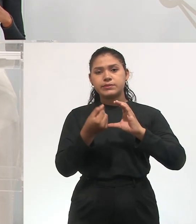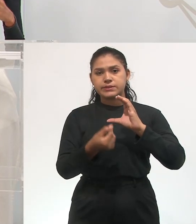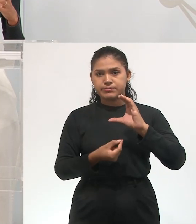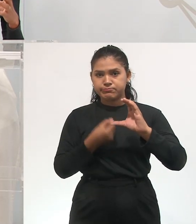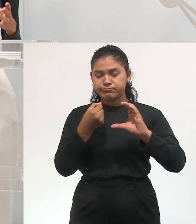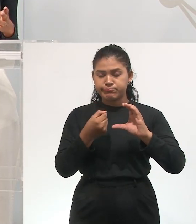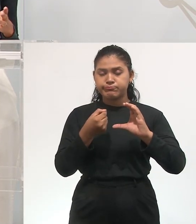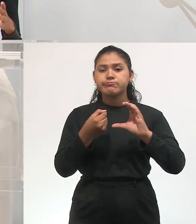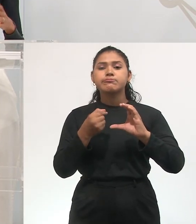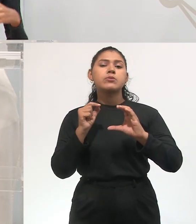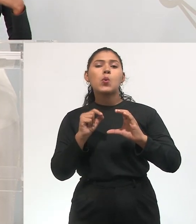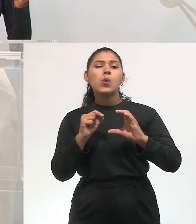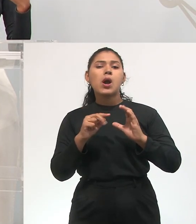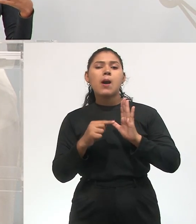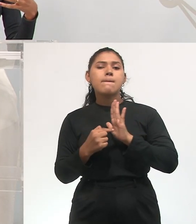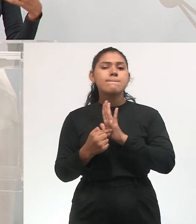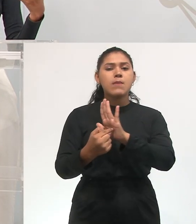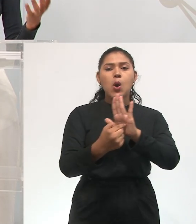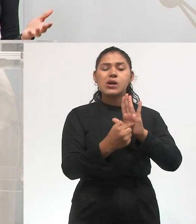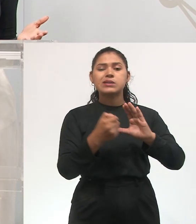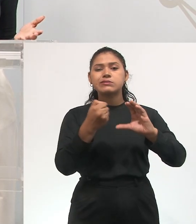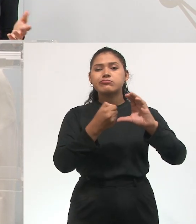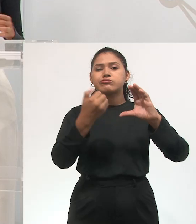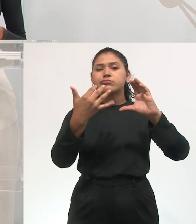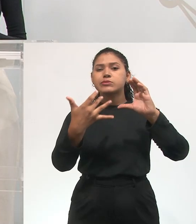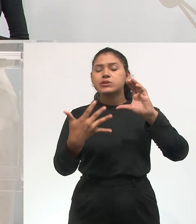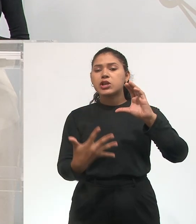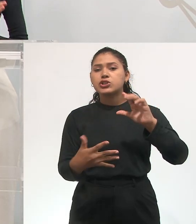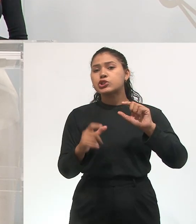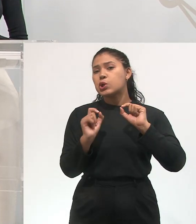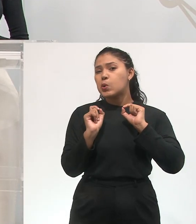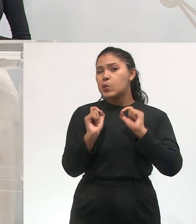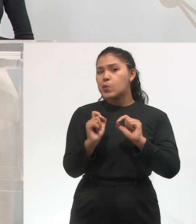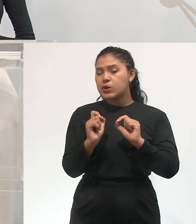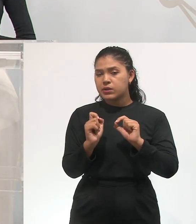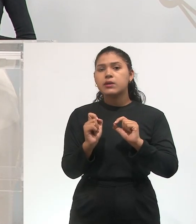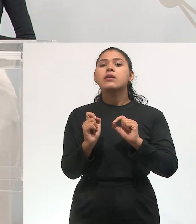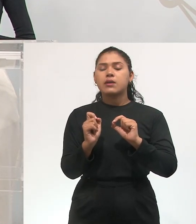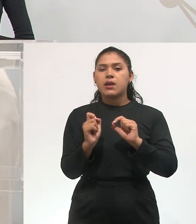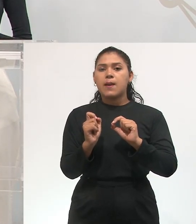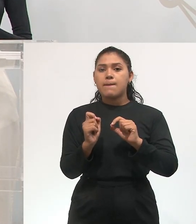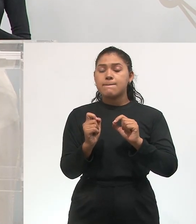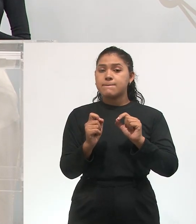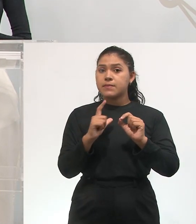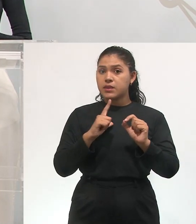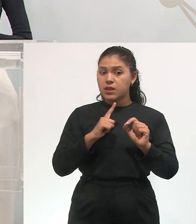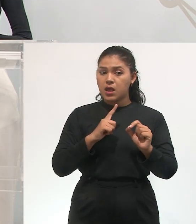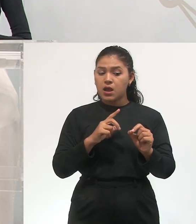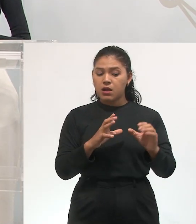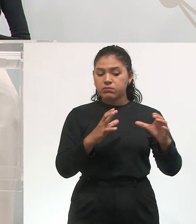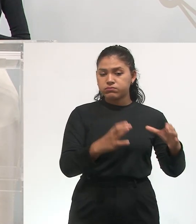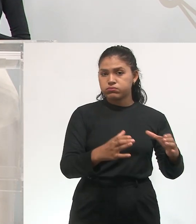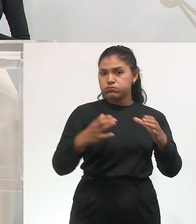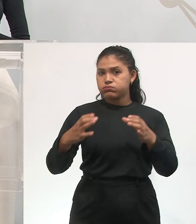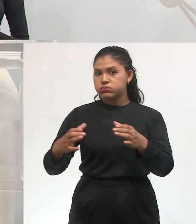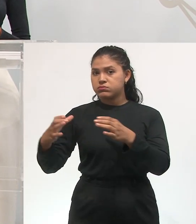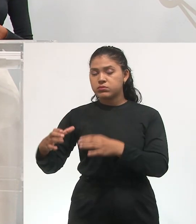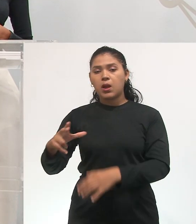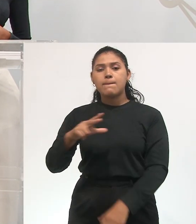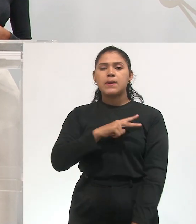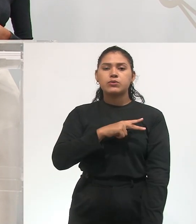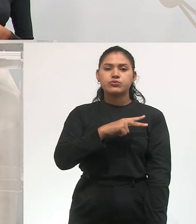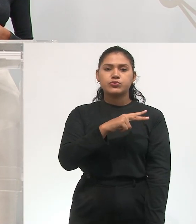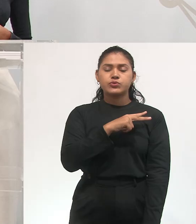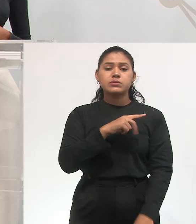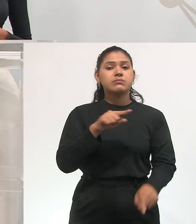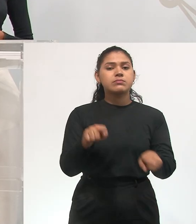são caracterizadas, ou ela é caracterizada pela propriedade privada dos meios de produção, né? E